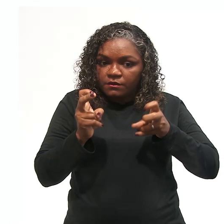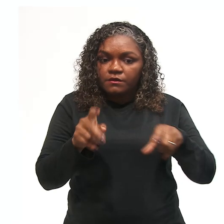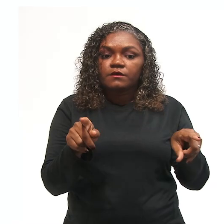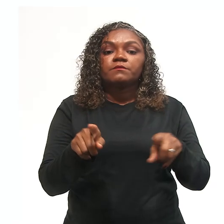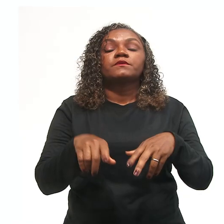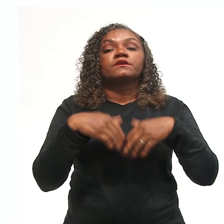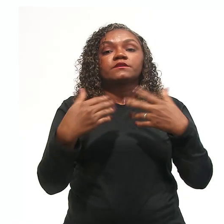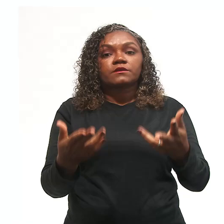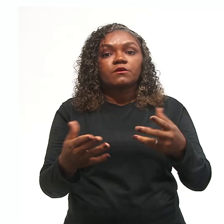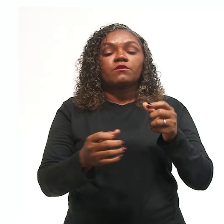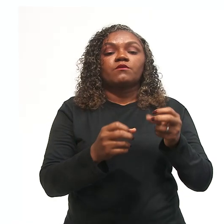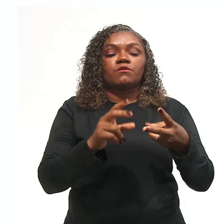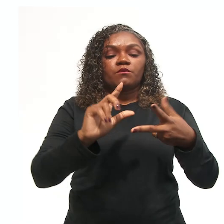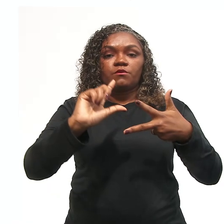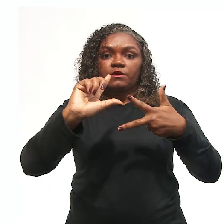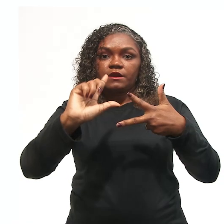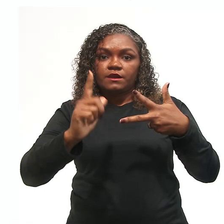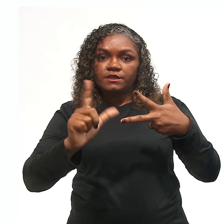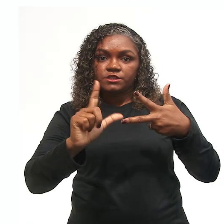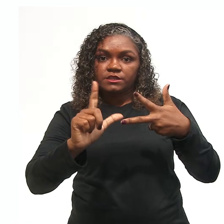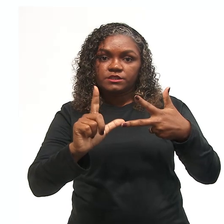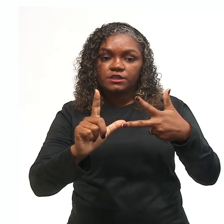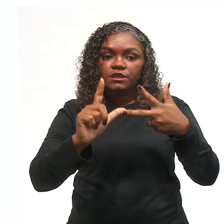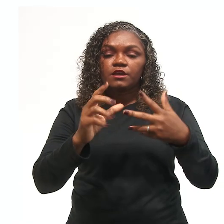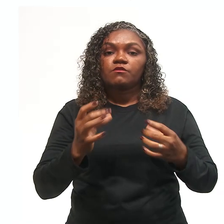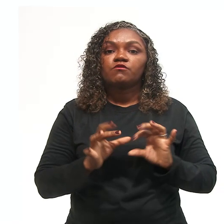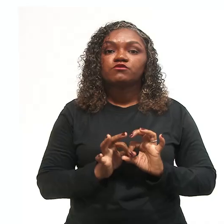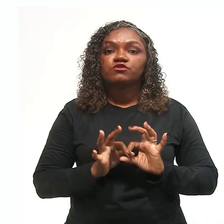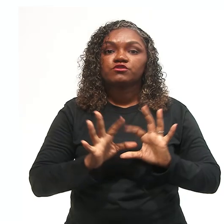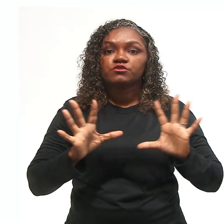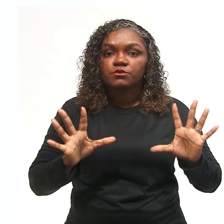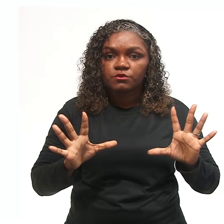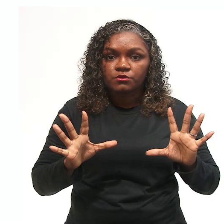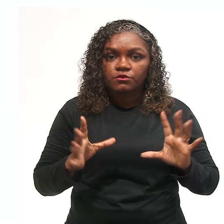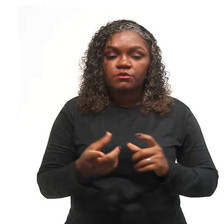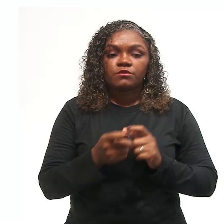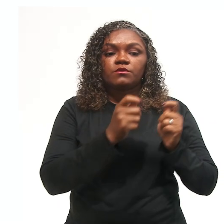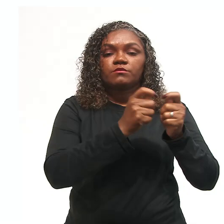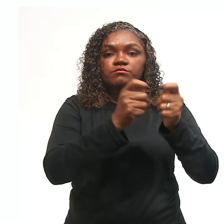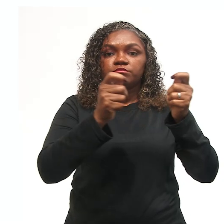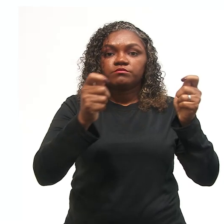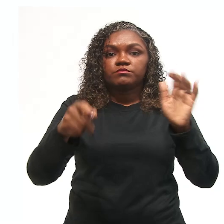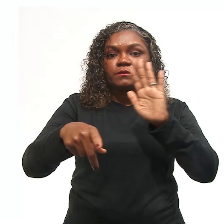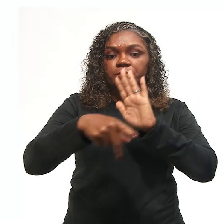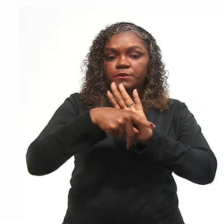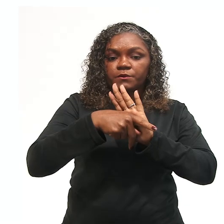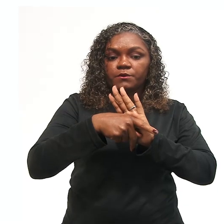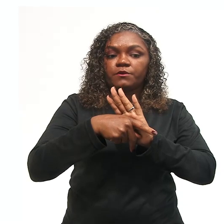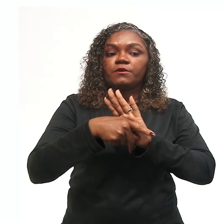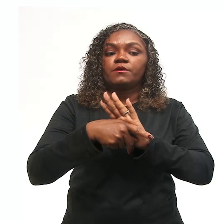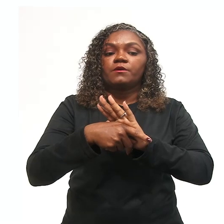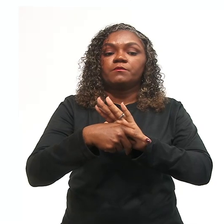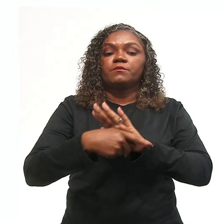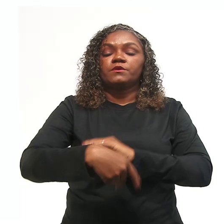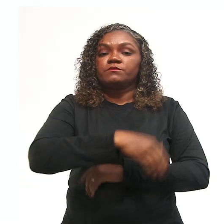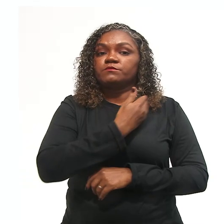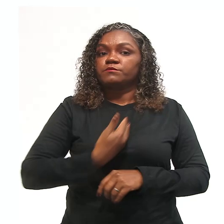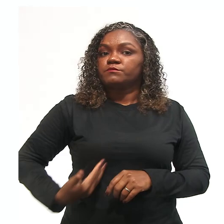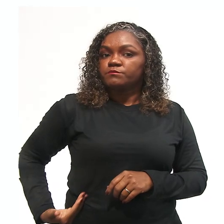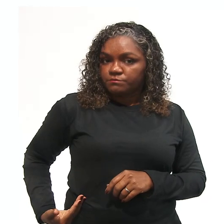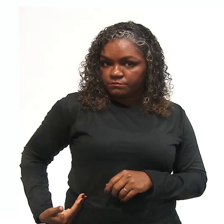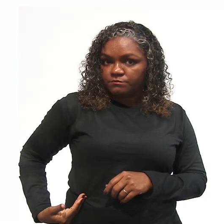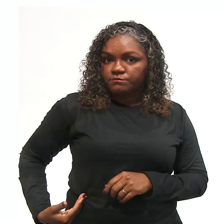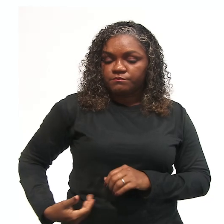Legislativo autoriza, por certo período de tempo, a execução das despesas destinadas ao funcionamento dos